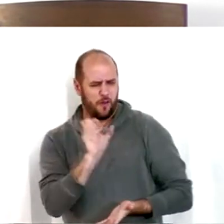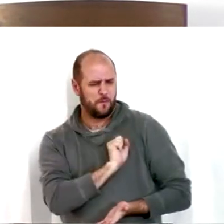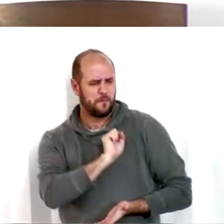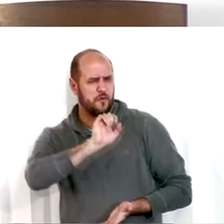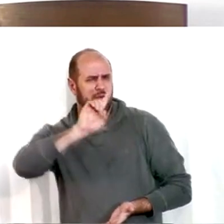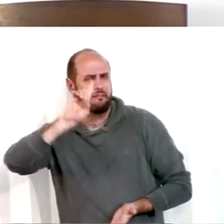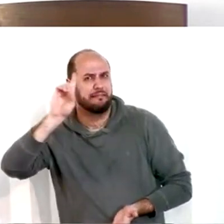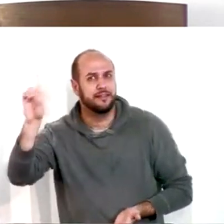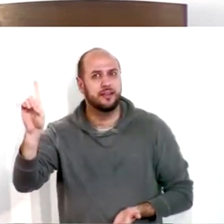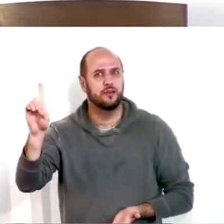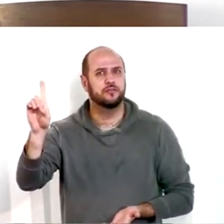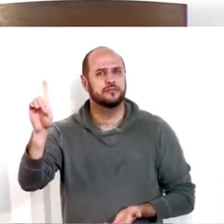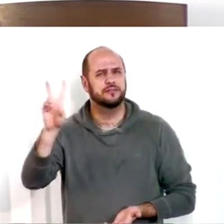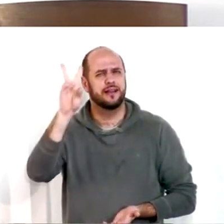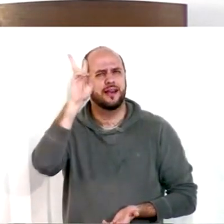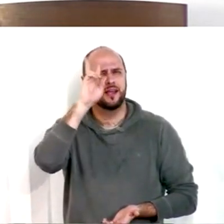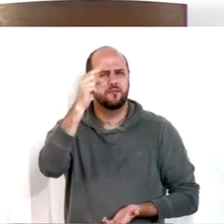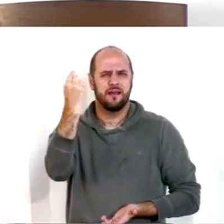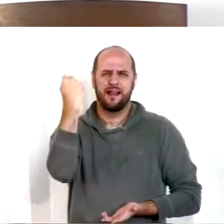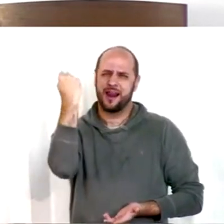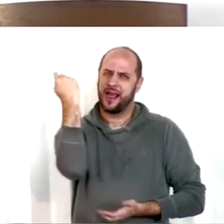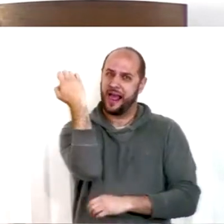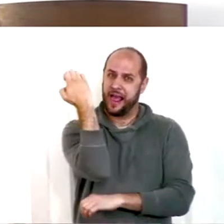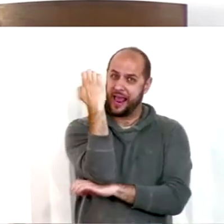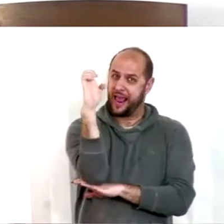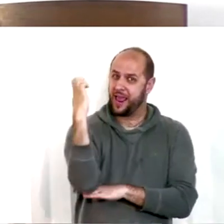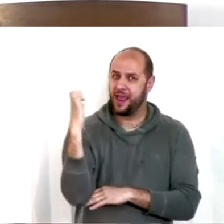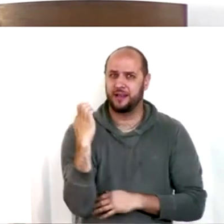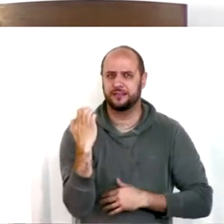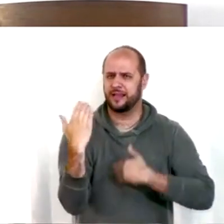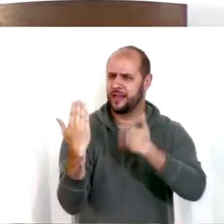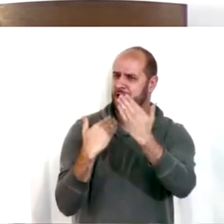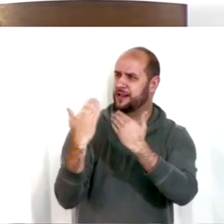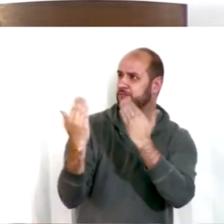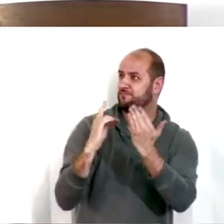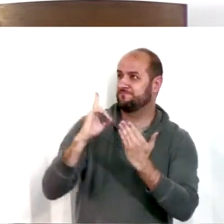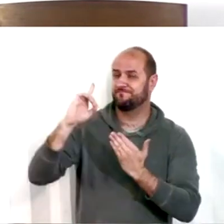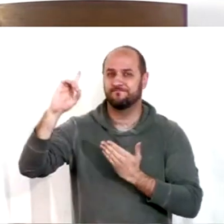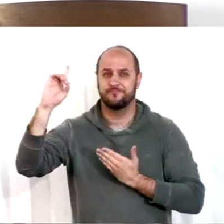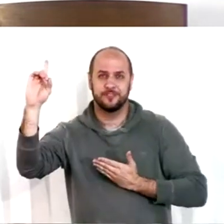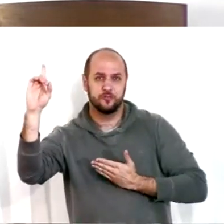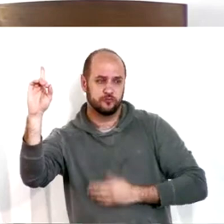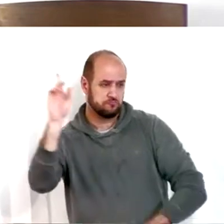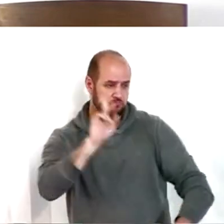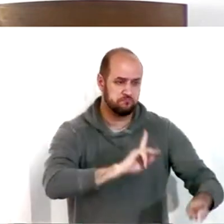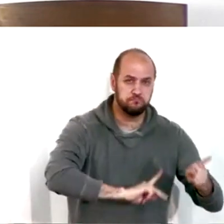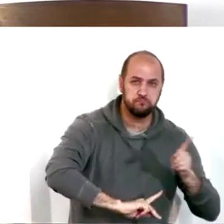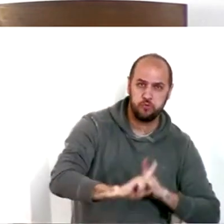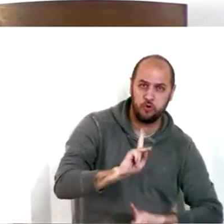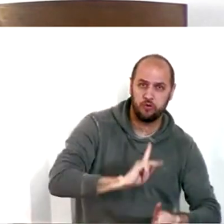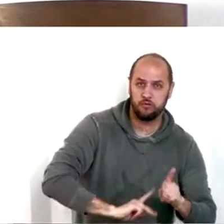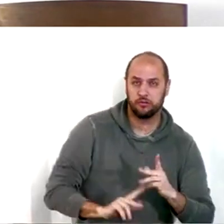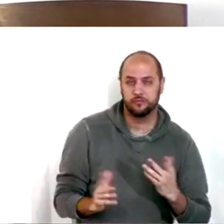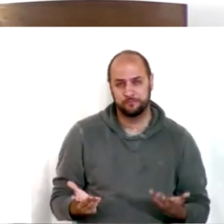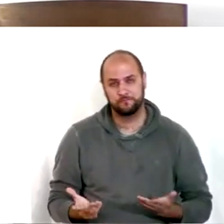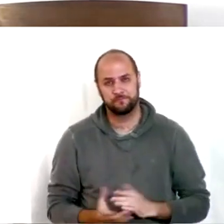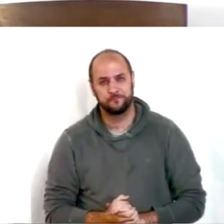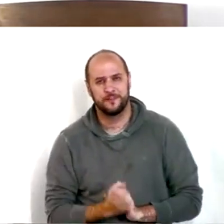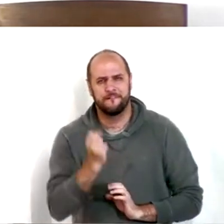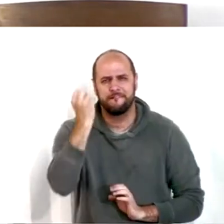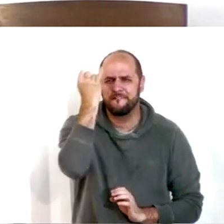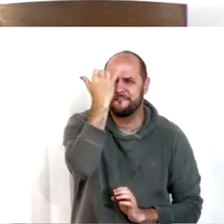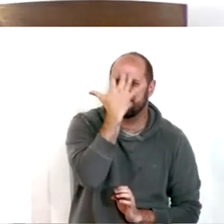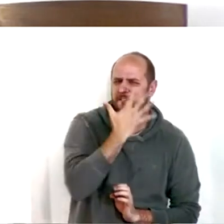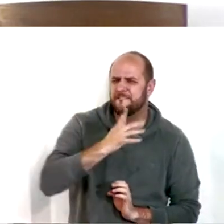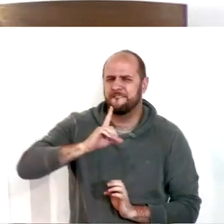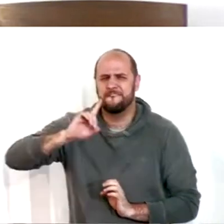divino que nos reporta para o jardim do Éden, na relação de Deus com o seu povo. A graça